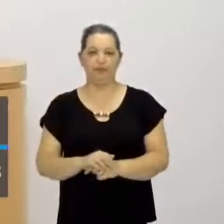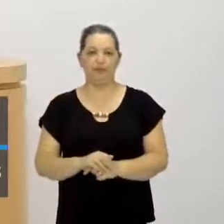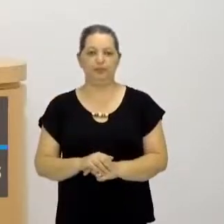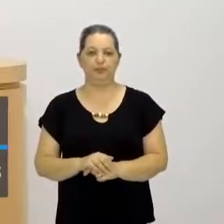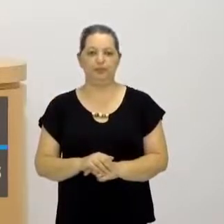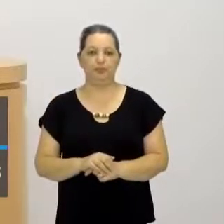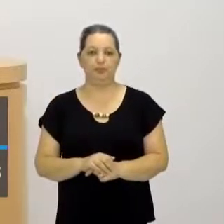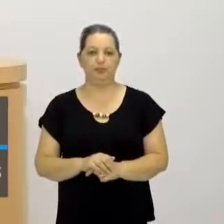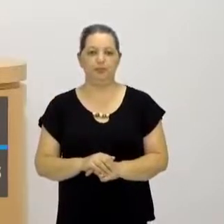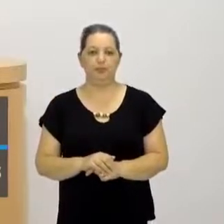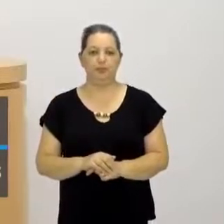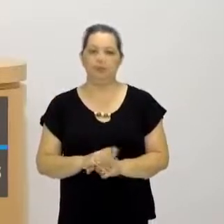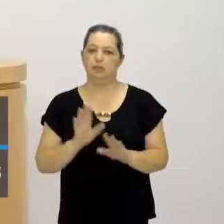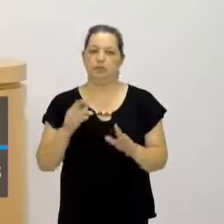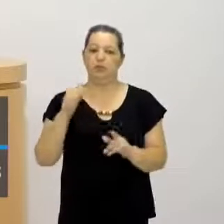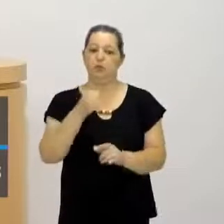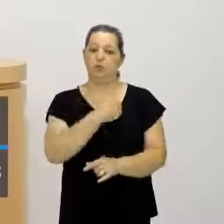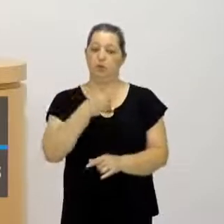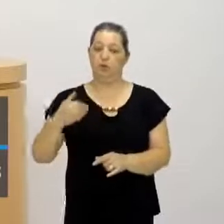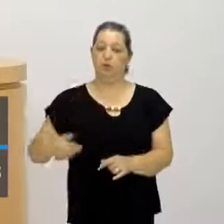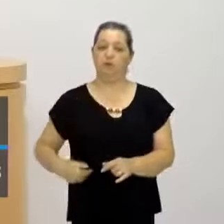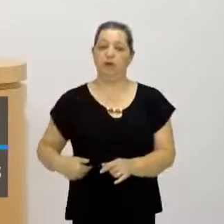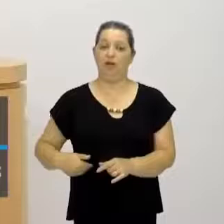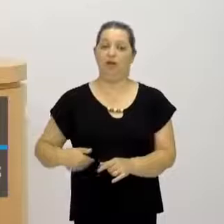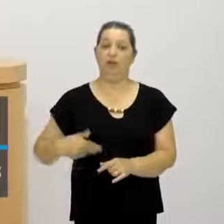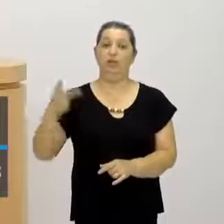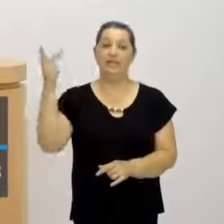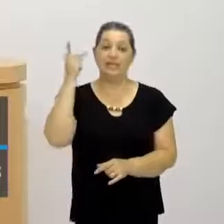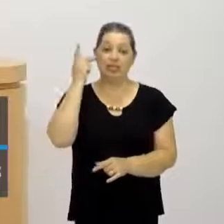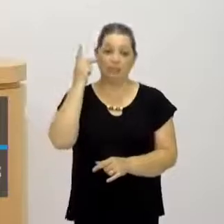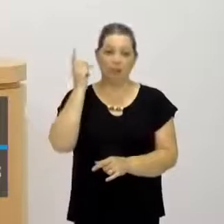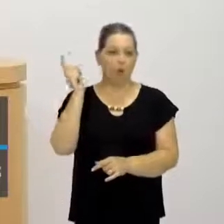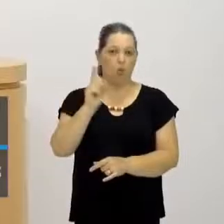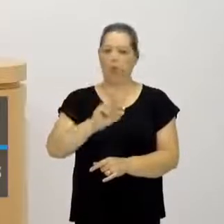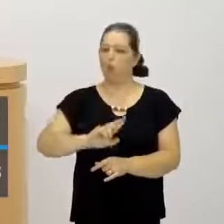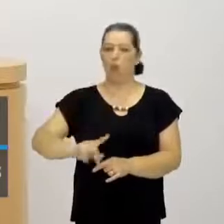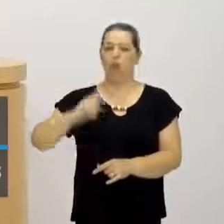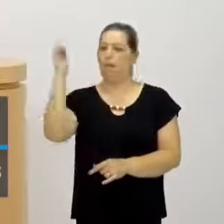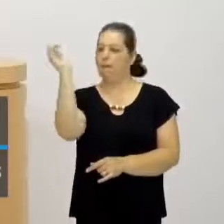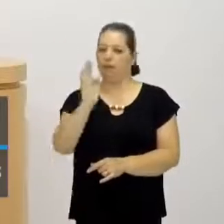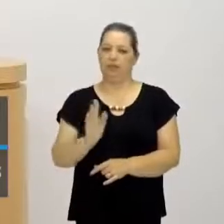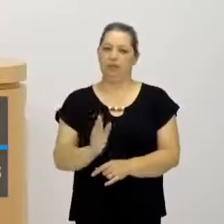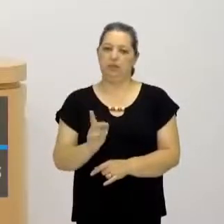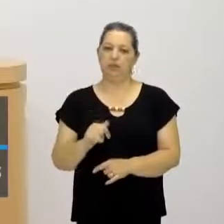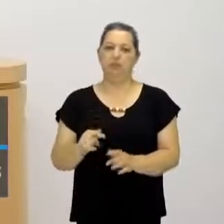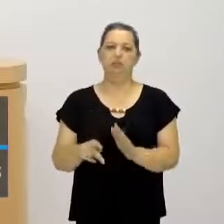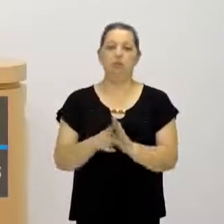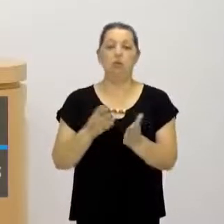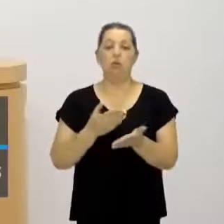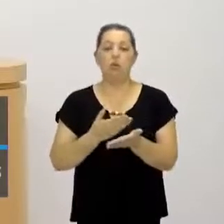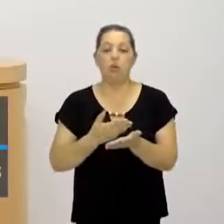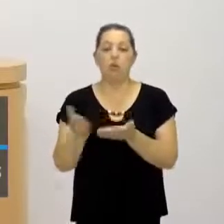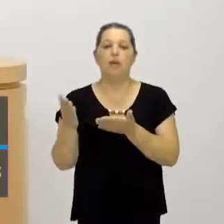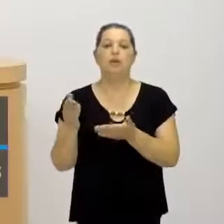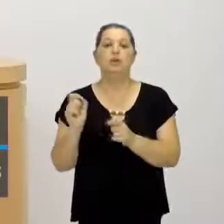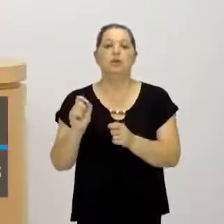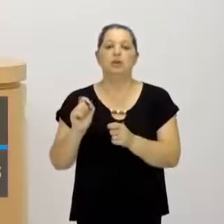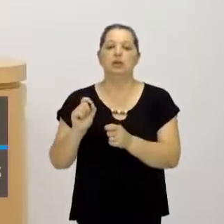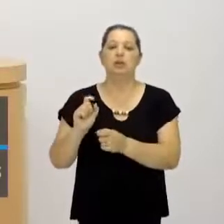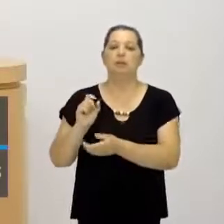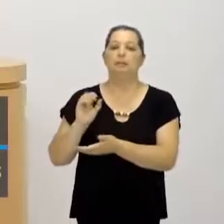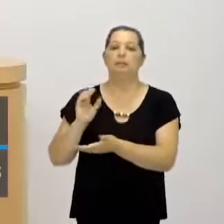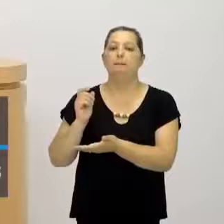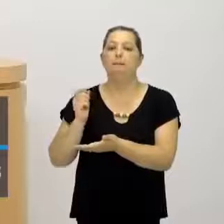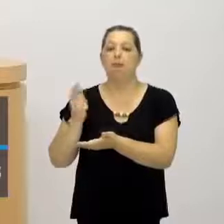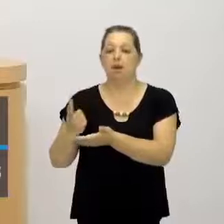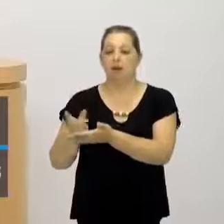Paulo, notem bem, não estou dizendo o governo brasileiro, o governo de São Paulo passa a financiar essa viagem. Então, o meu bisavô,